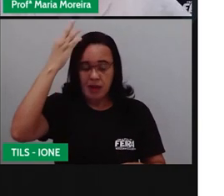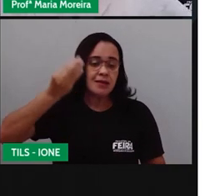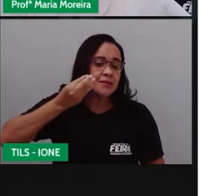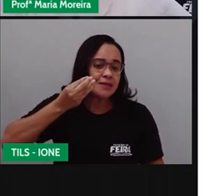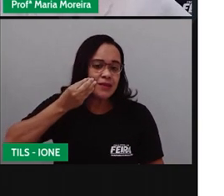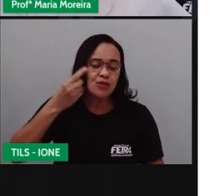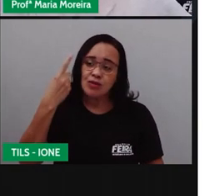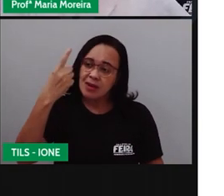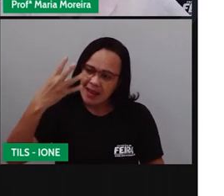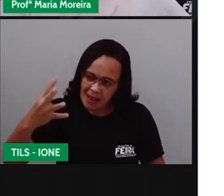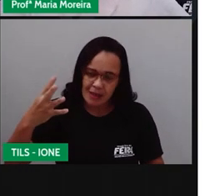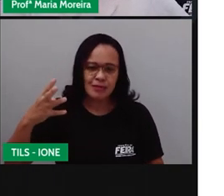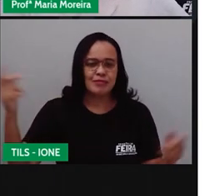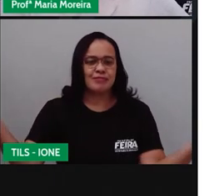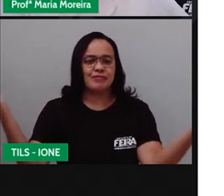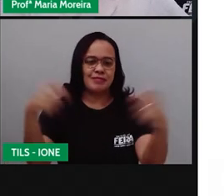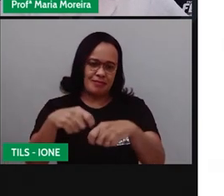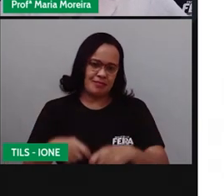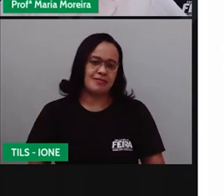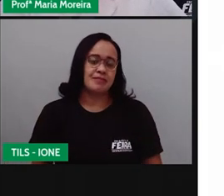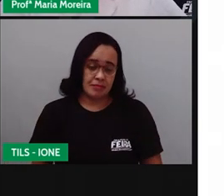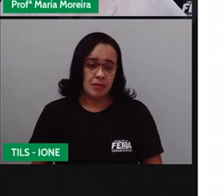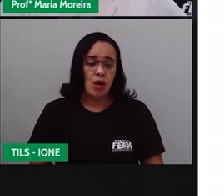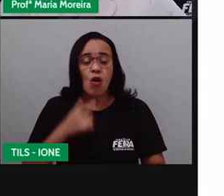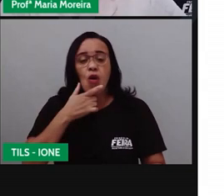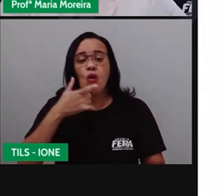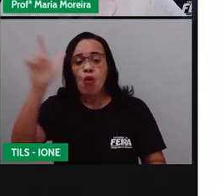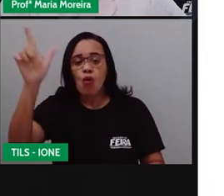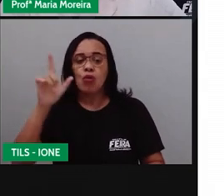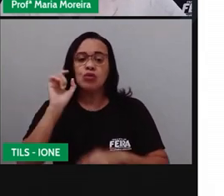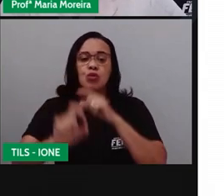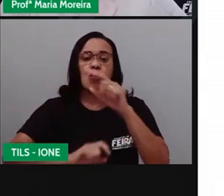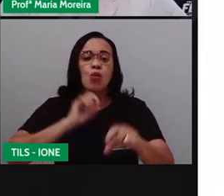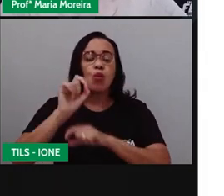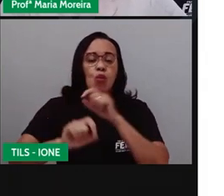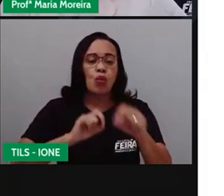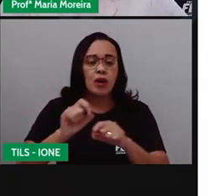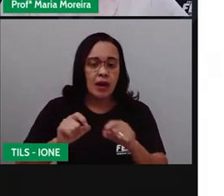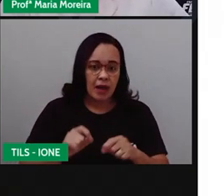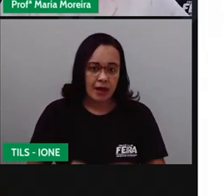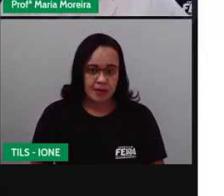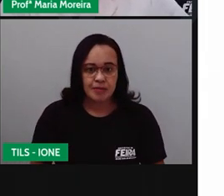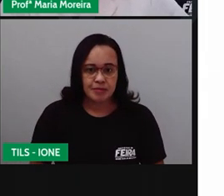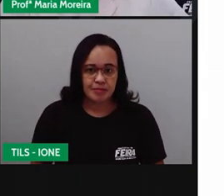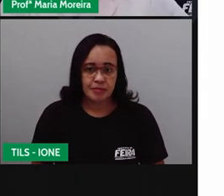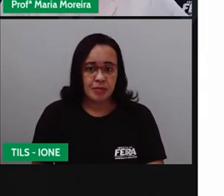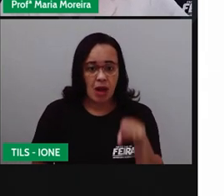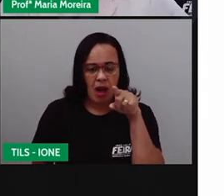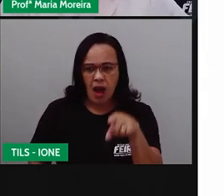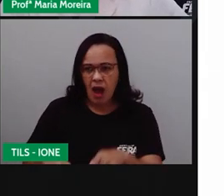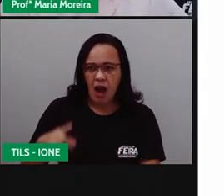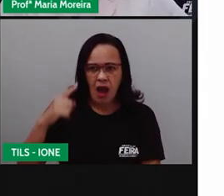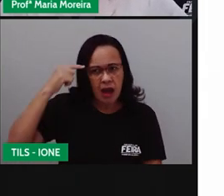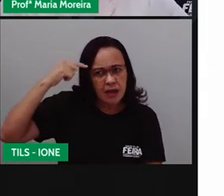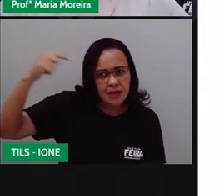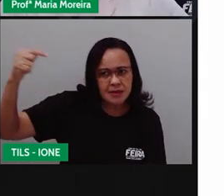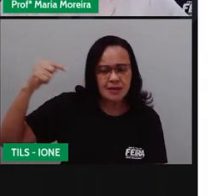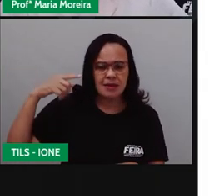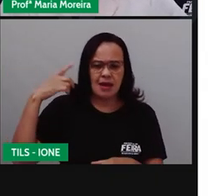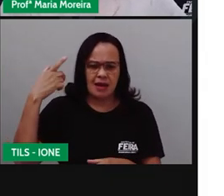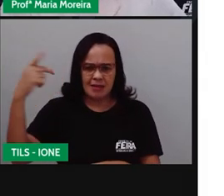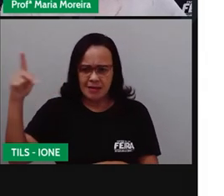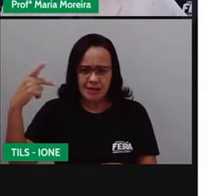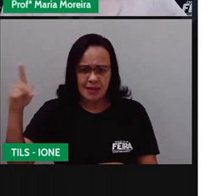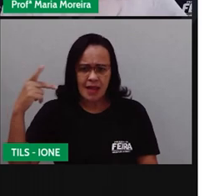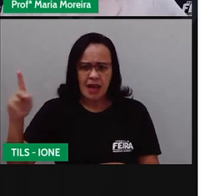Um detalhe. A ideia de que sua invenção pudesse ser usada para fins bélicos desagradava muito a Santos Dumont. Quem